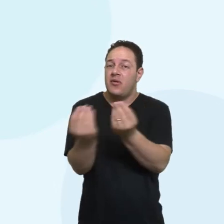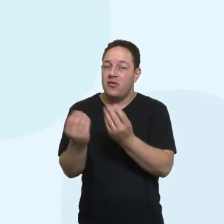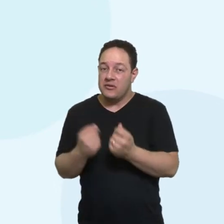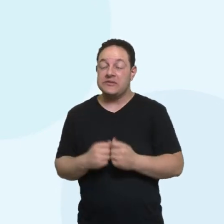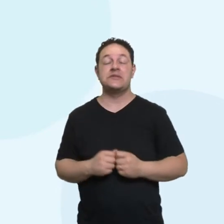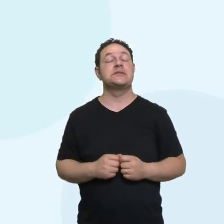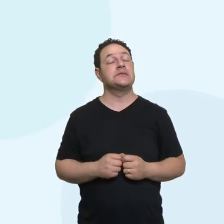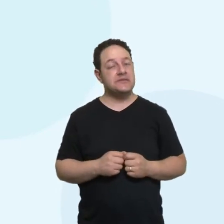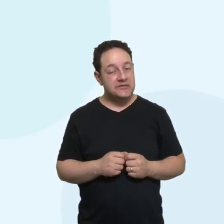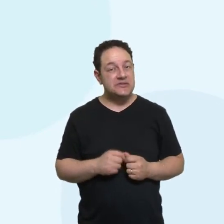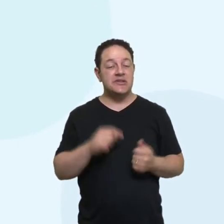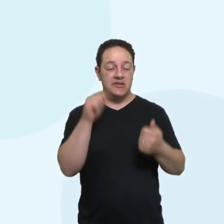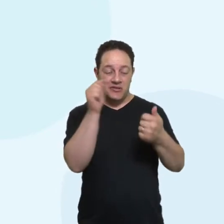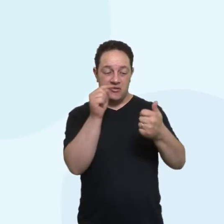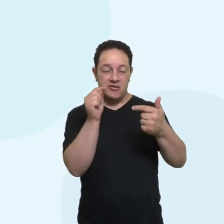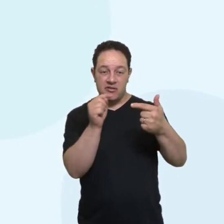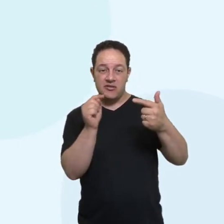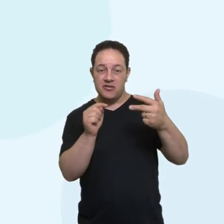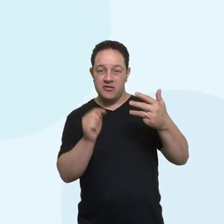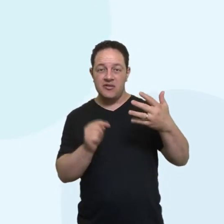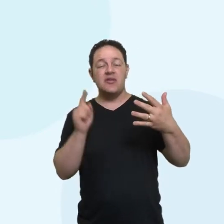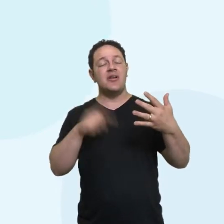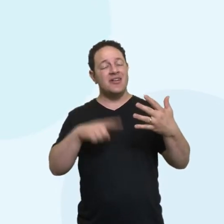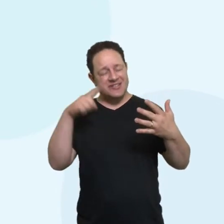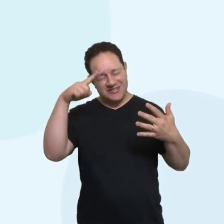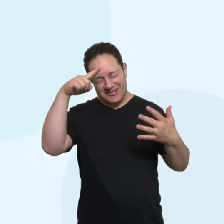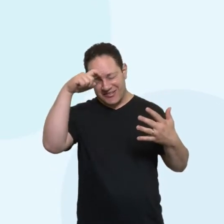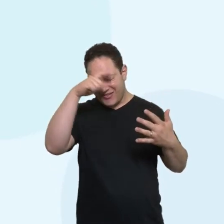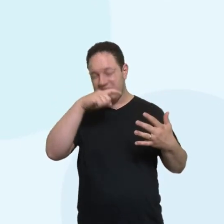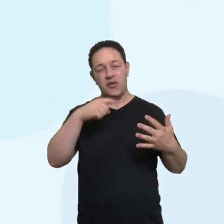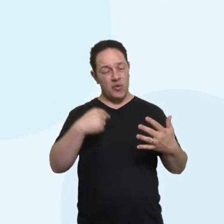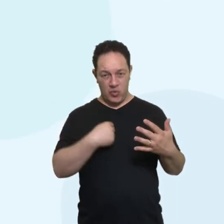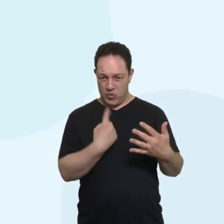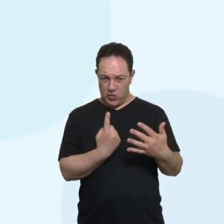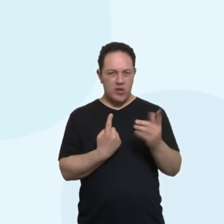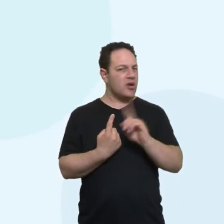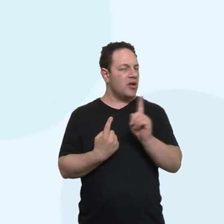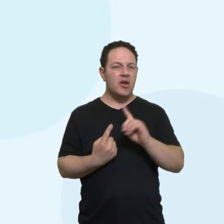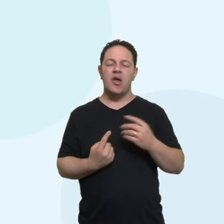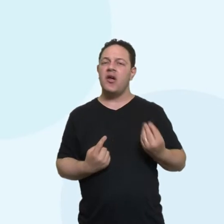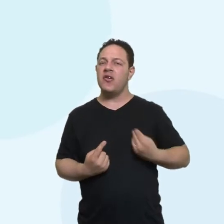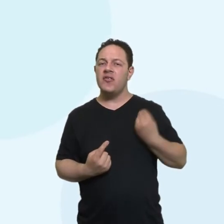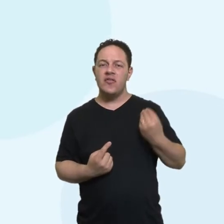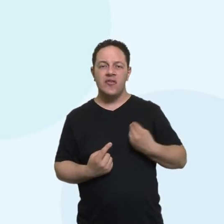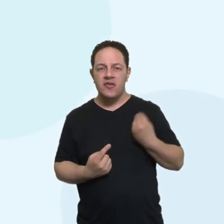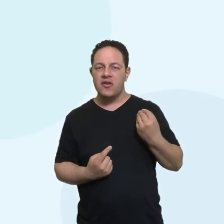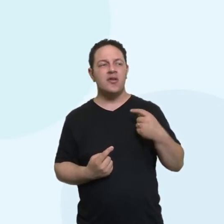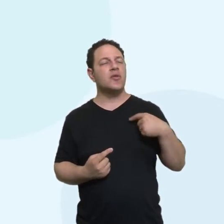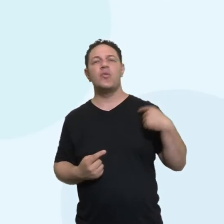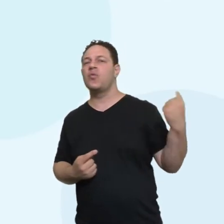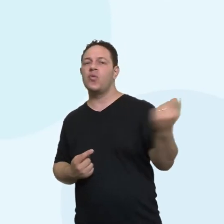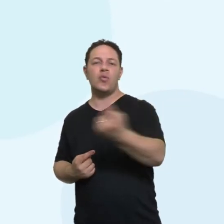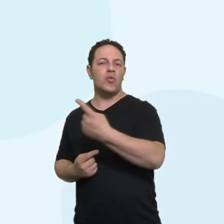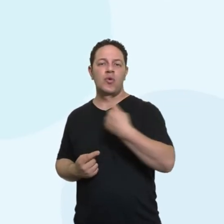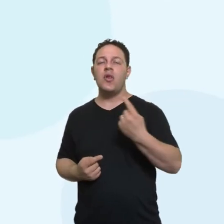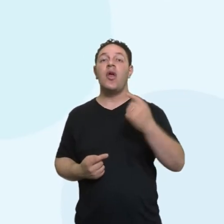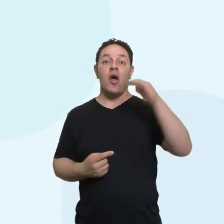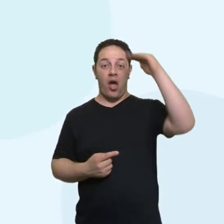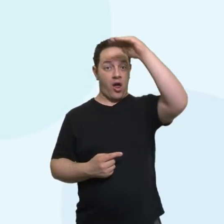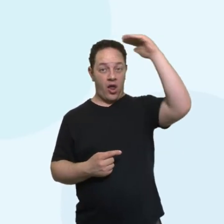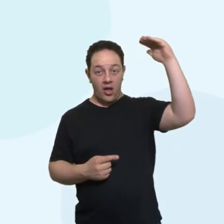esses são Desafios que esteve presente tanto no na em relação à vida adulta mas